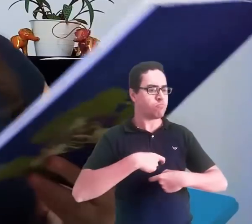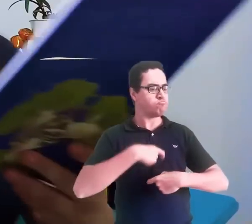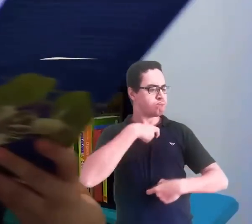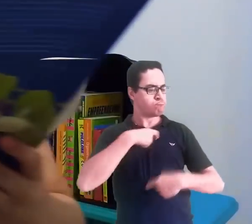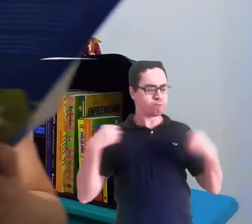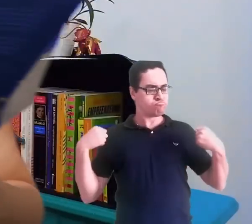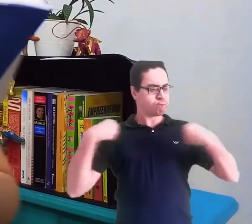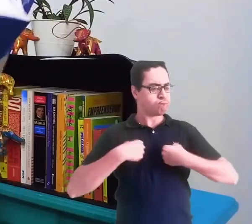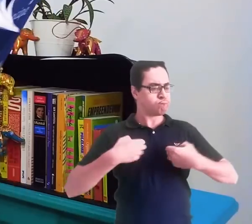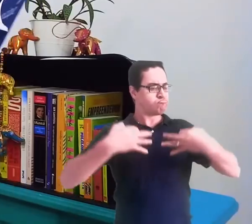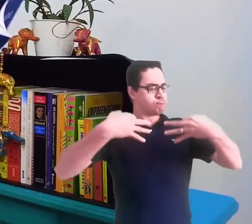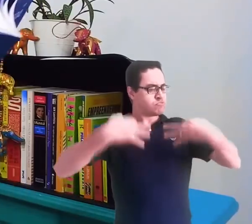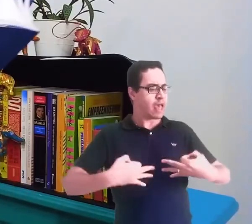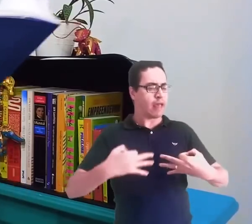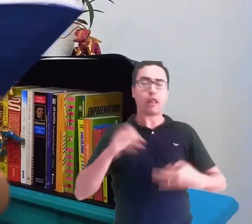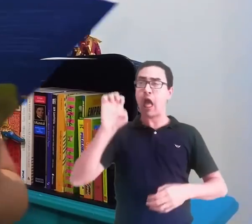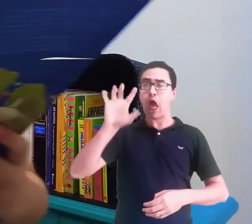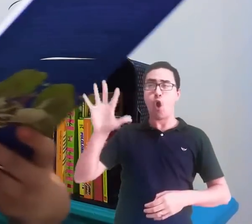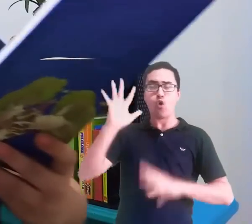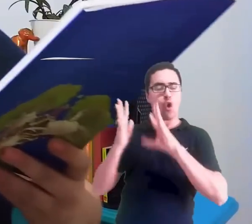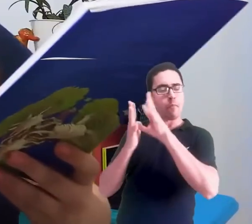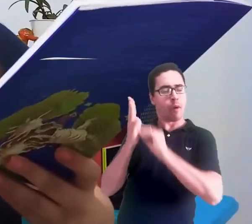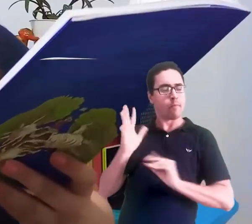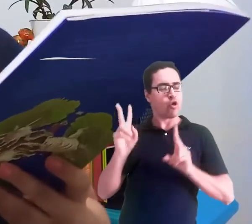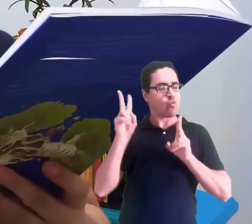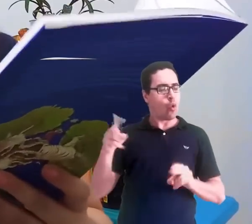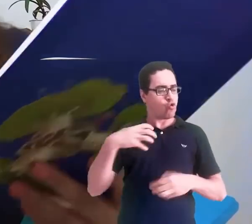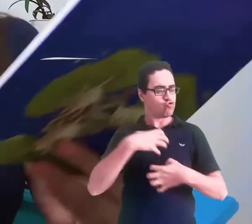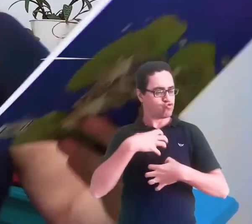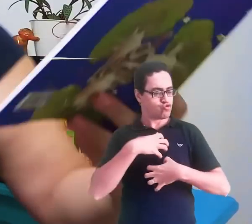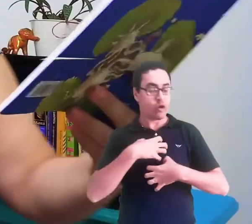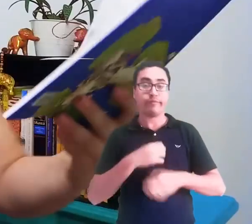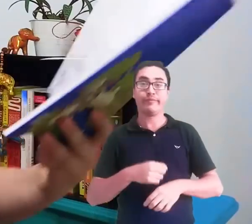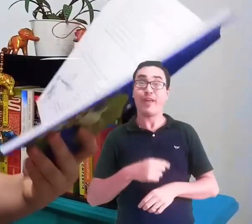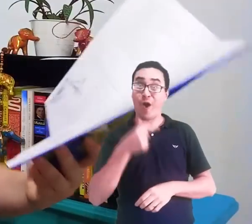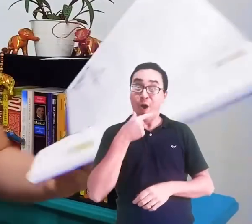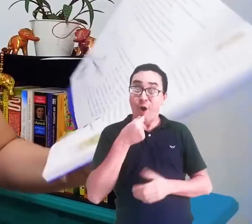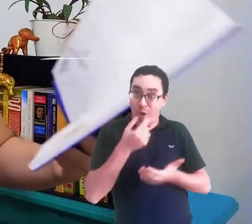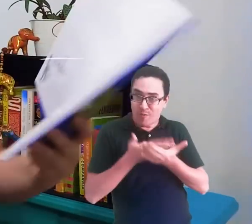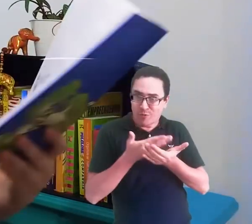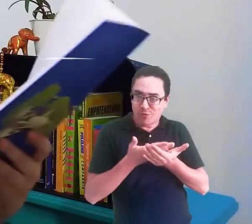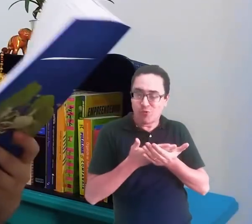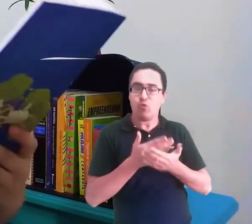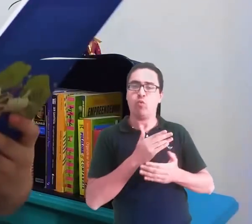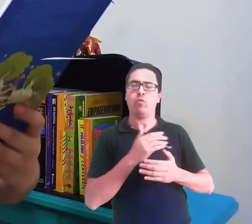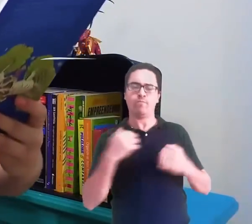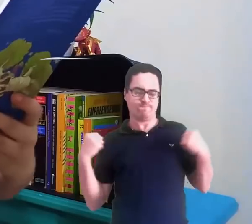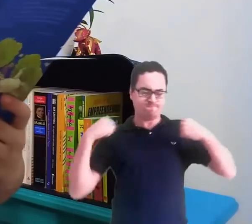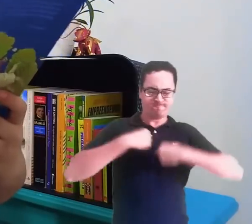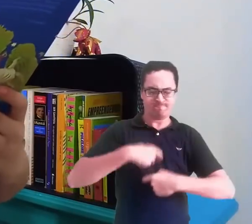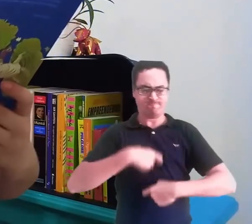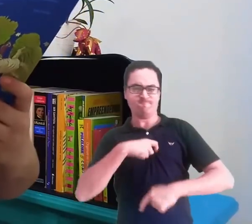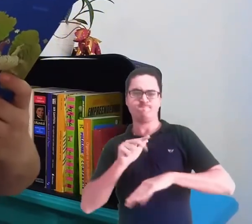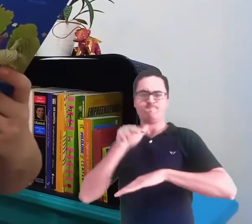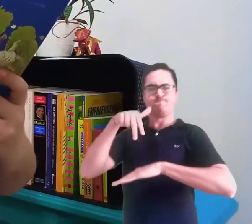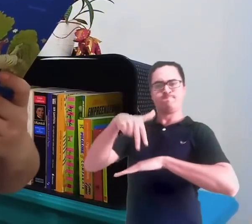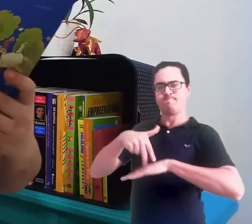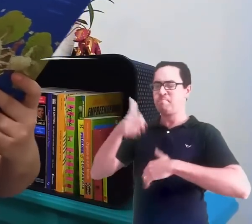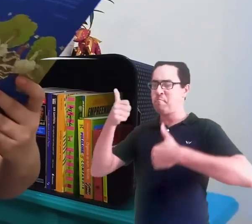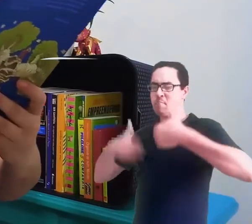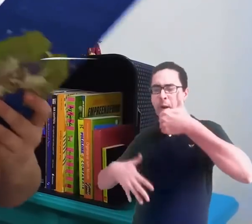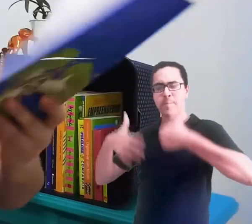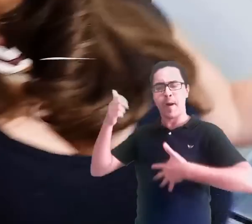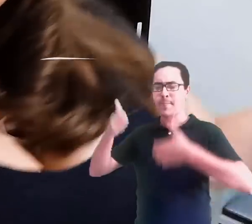europeia. O astrônomo repetiu a demonstração em 1920, elegantemente vestido, e